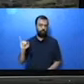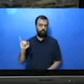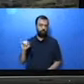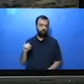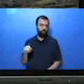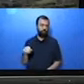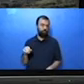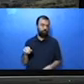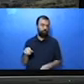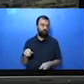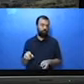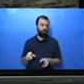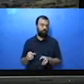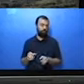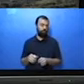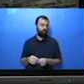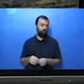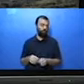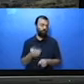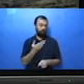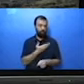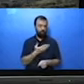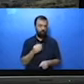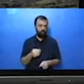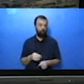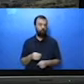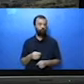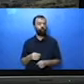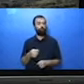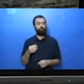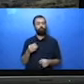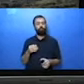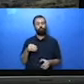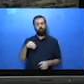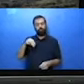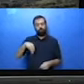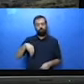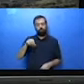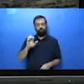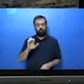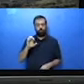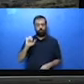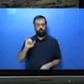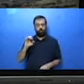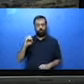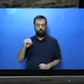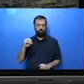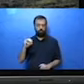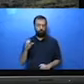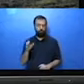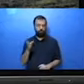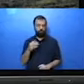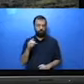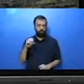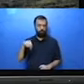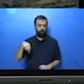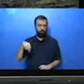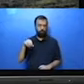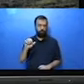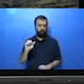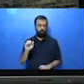Planalto do Meio Norte, localizada nos estados do Maranhão, Piauí e Ceará. Coincide com a